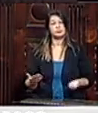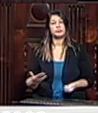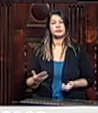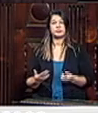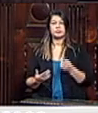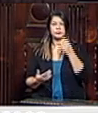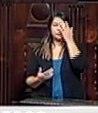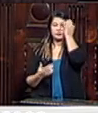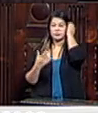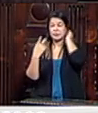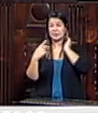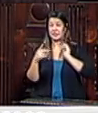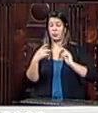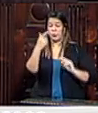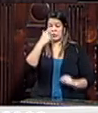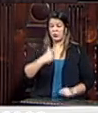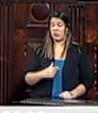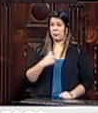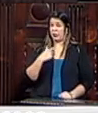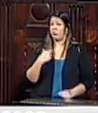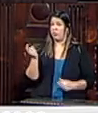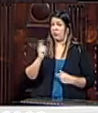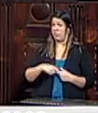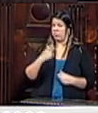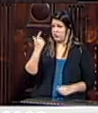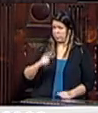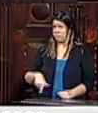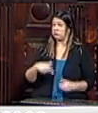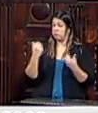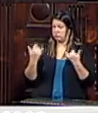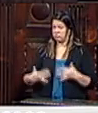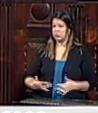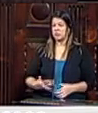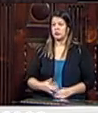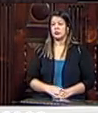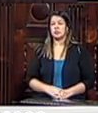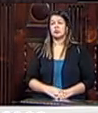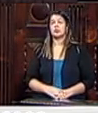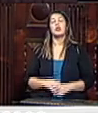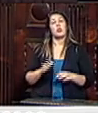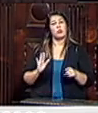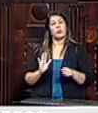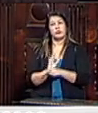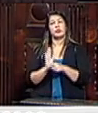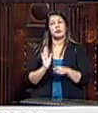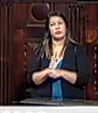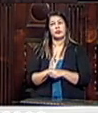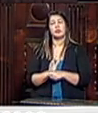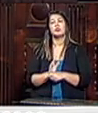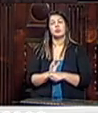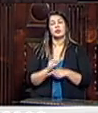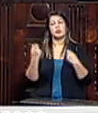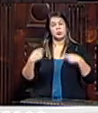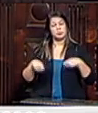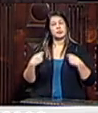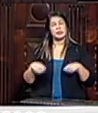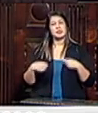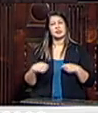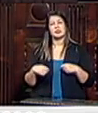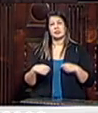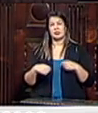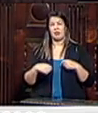relação ao seu posicionamento, eu volto a reiterar a minha posição. Defendo que seja cumprido o